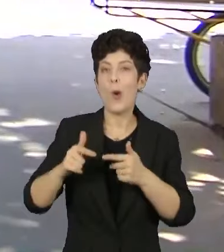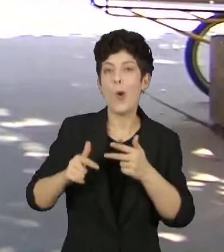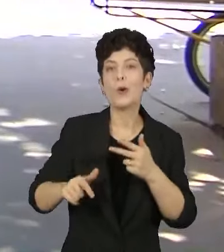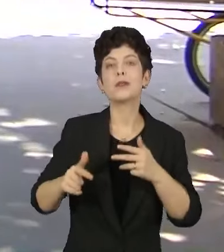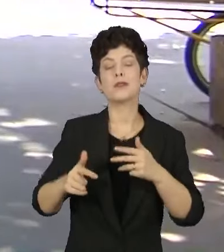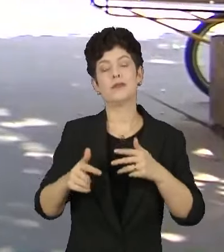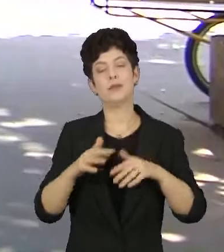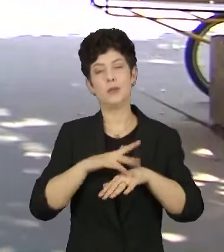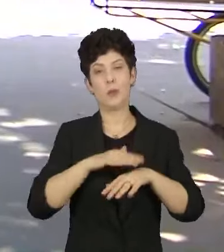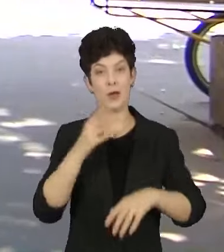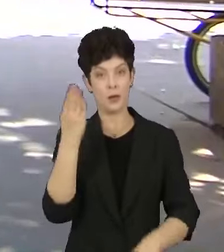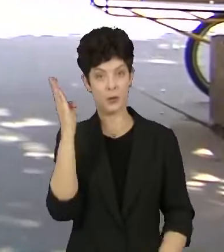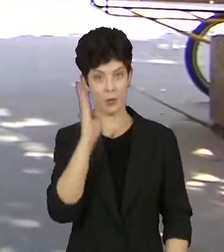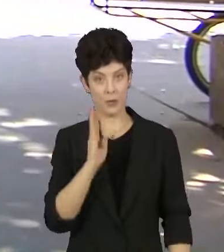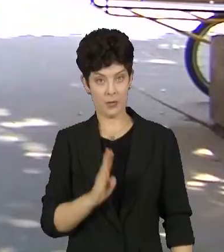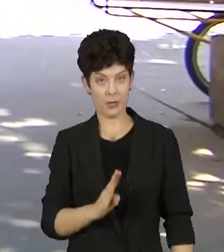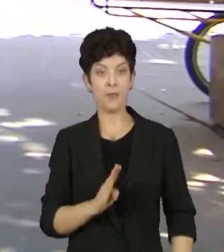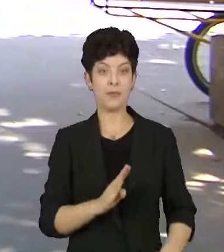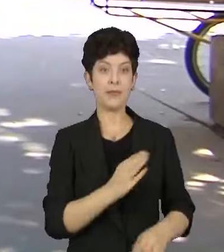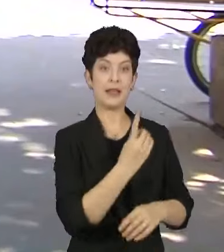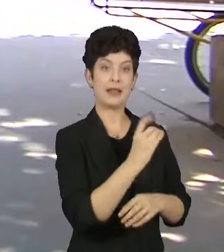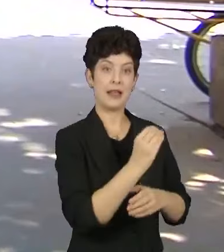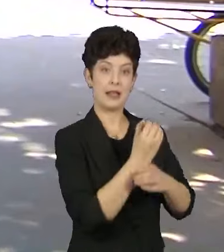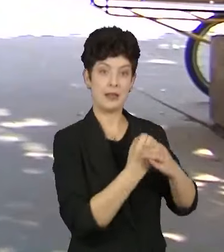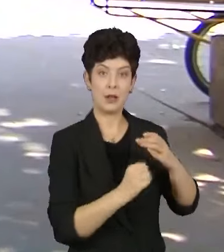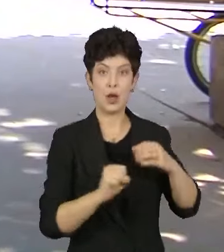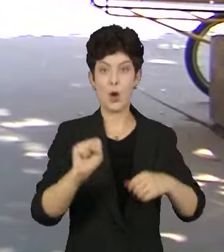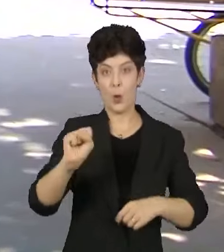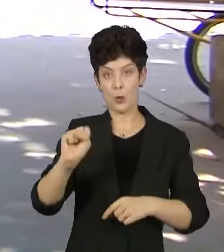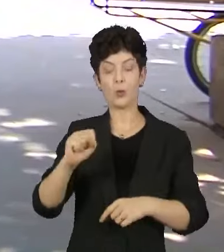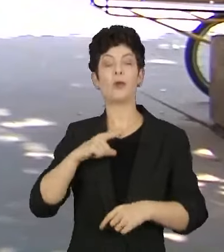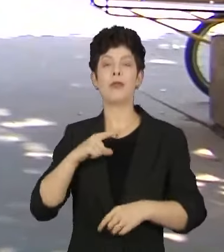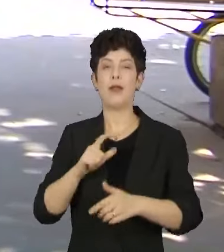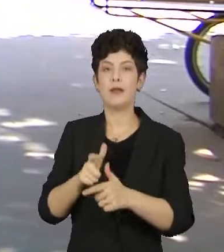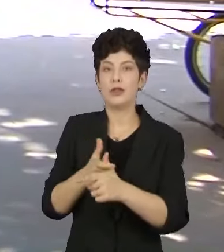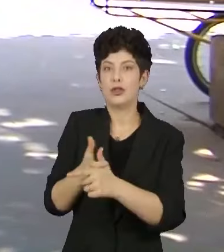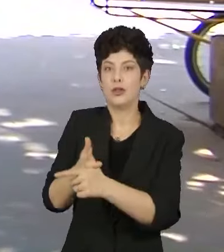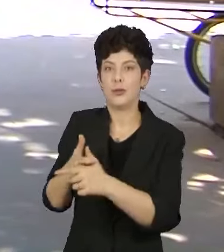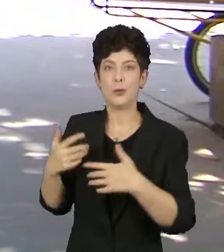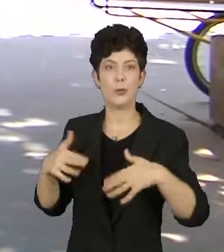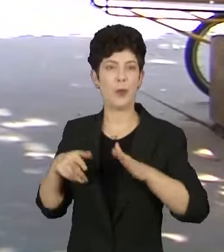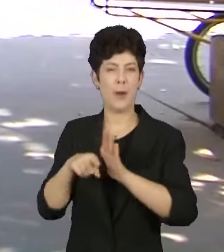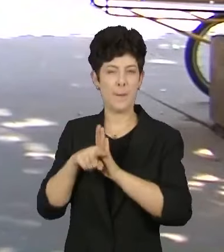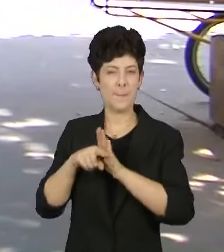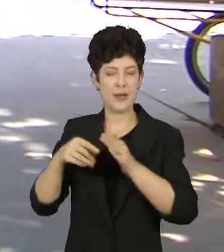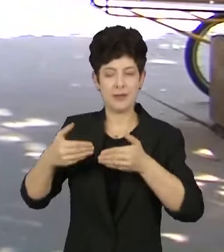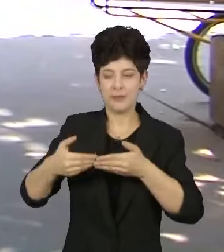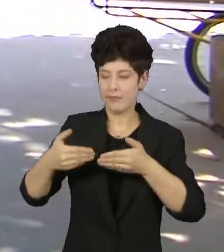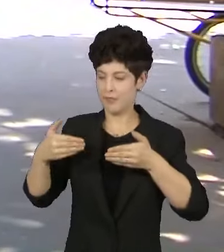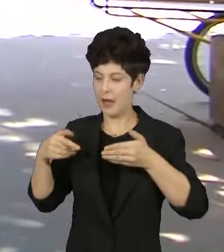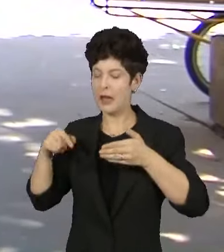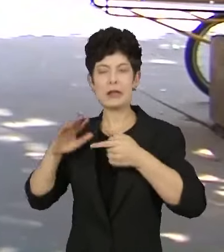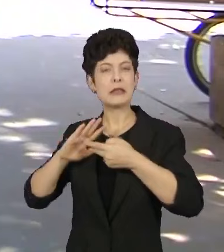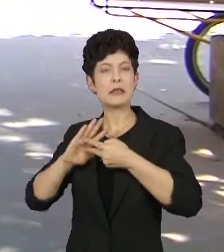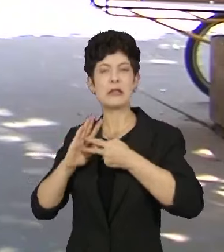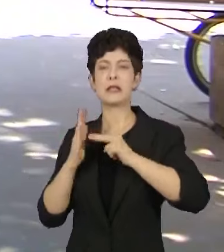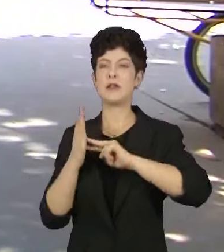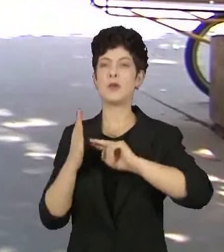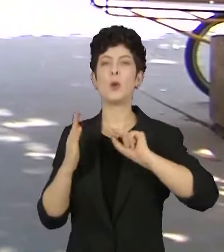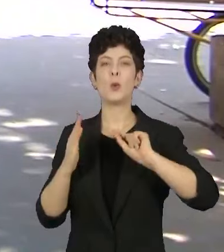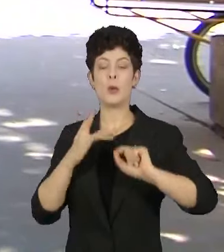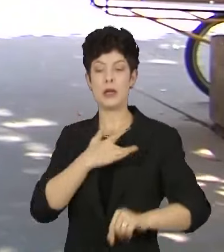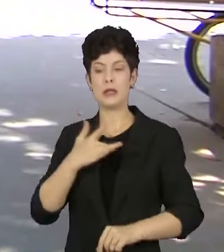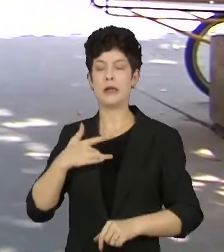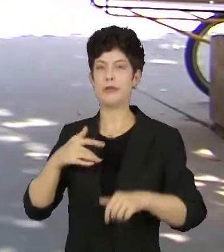no Brasil, 8 em cada 10 famílias estão endividadas, o que, baseado no estudo recente, pode significar um problema de